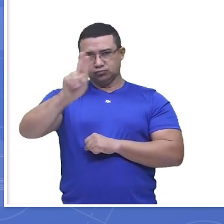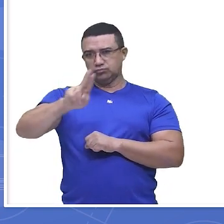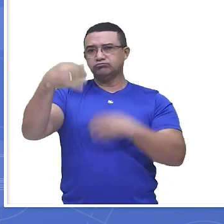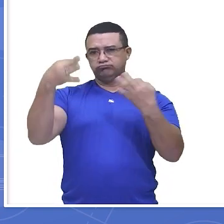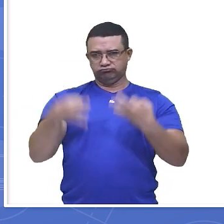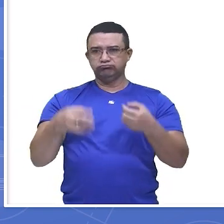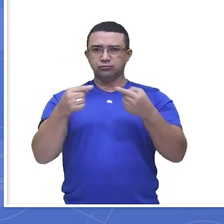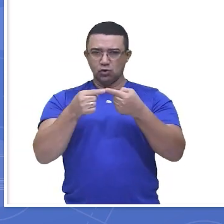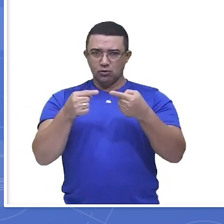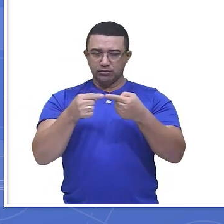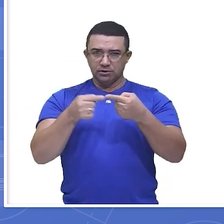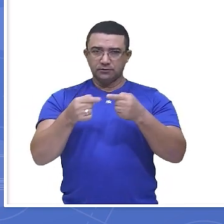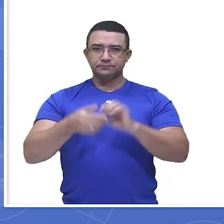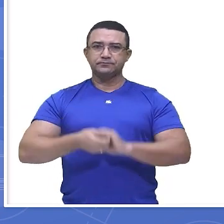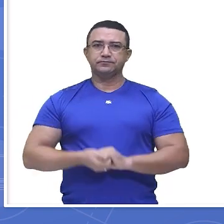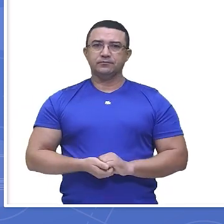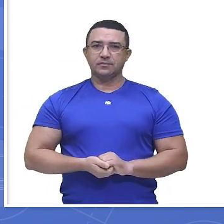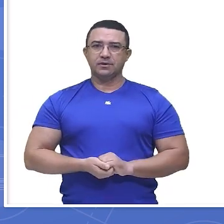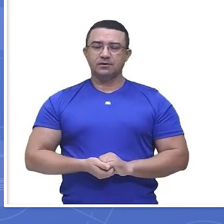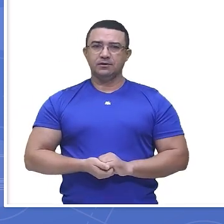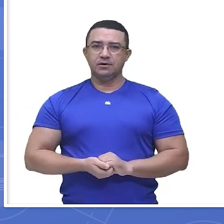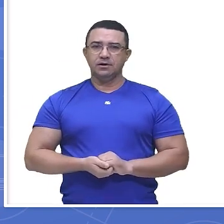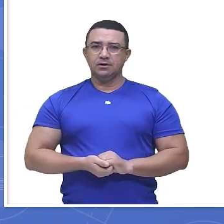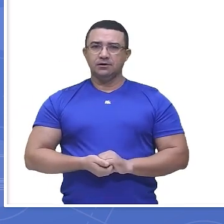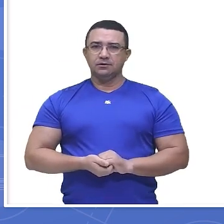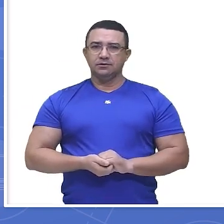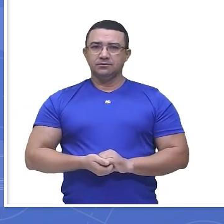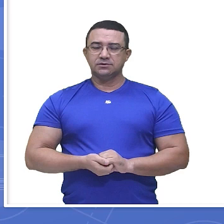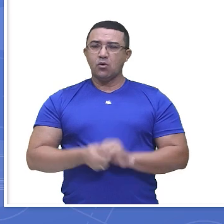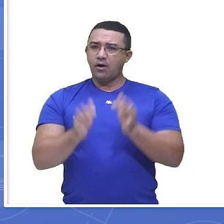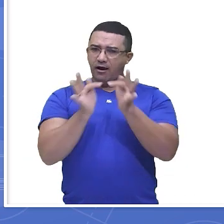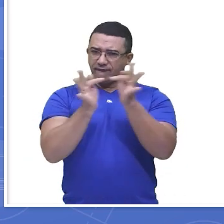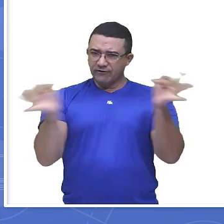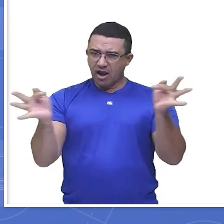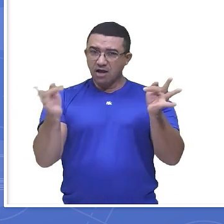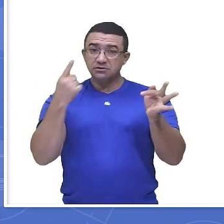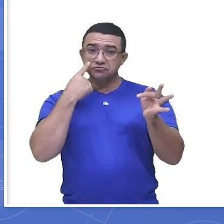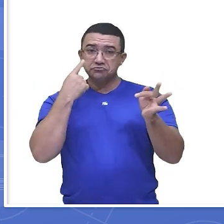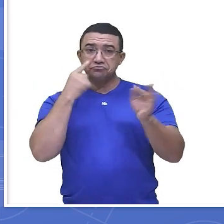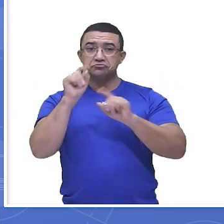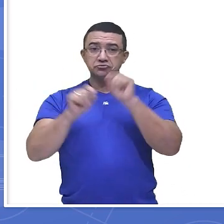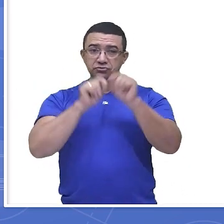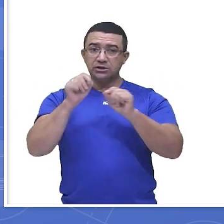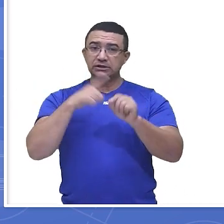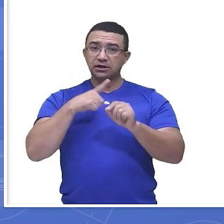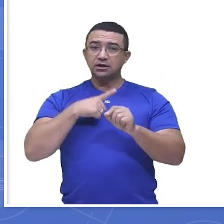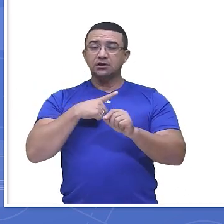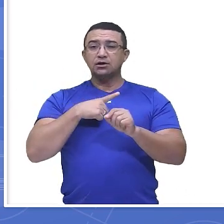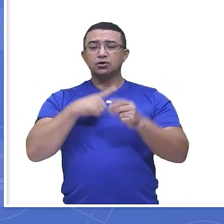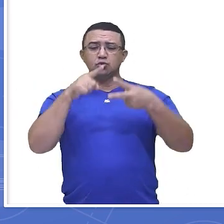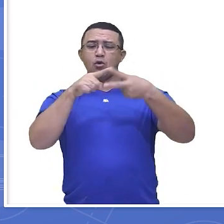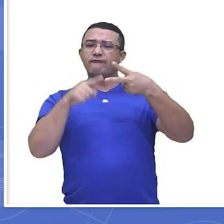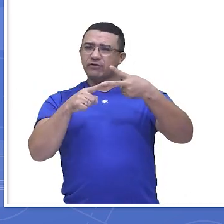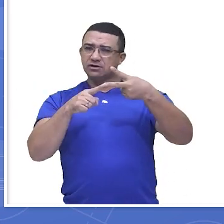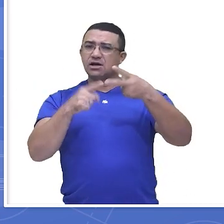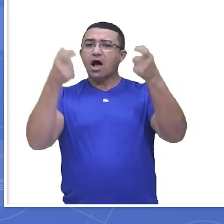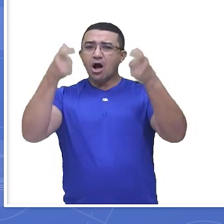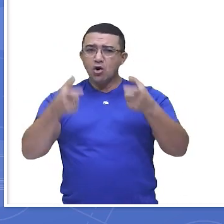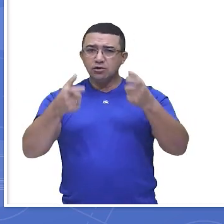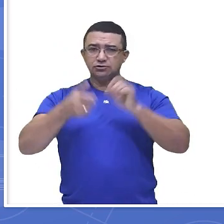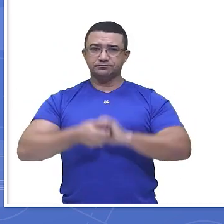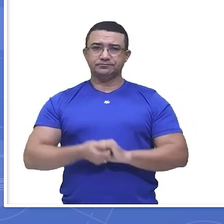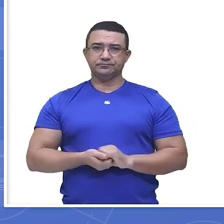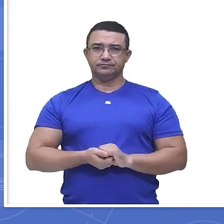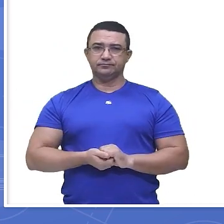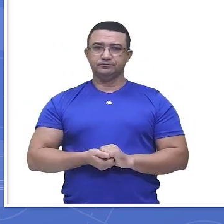pessoal tu, ele aparece aqui nessa frase, ele aparece duas vezes na frase. Onde? Aqui,